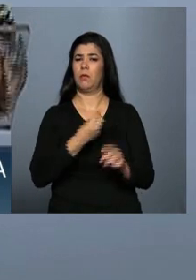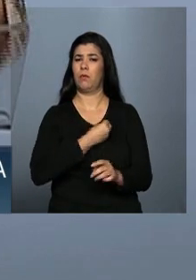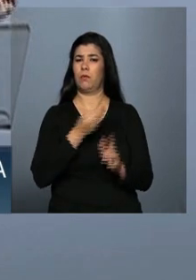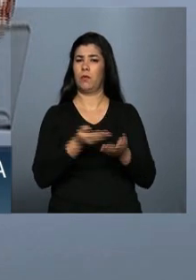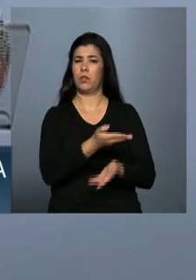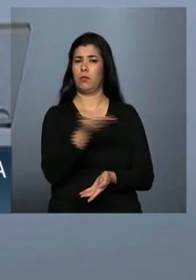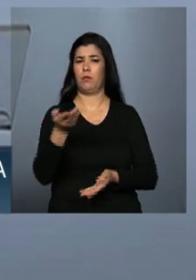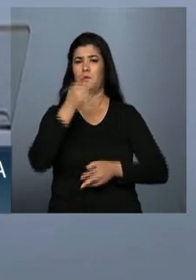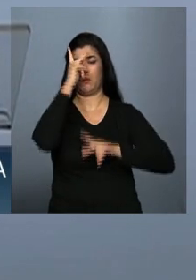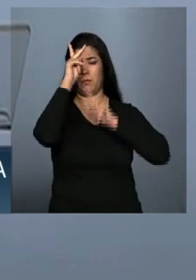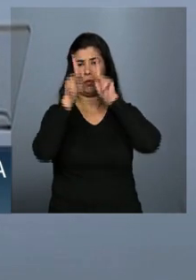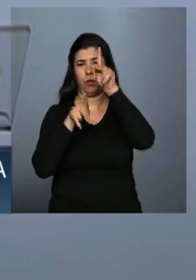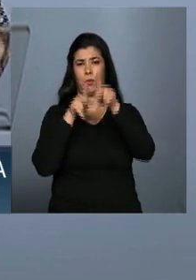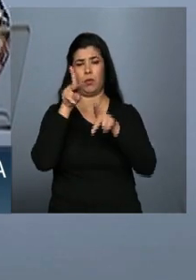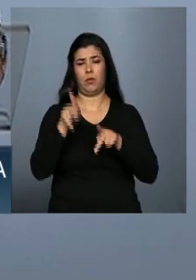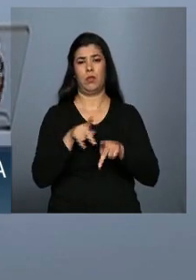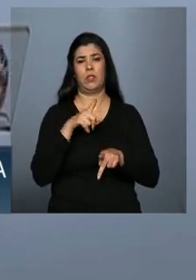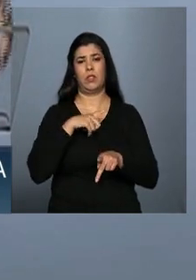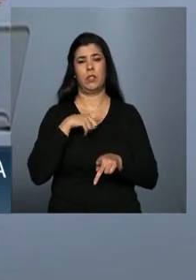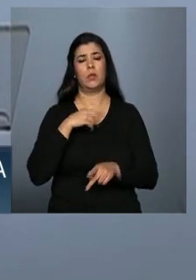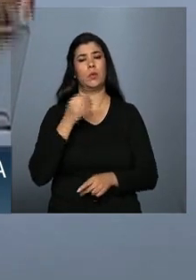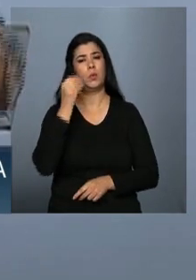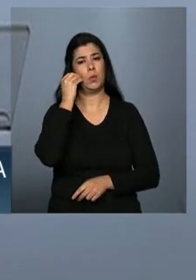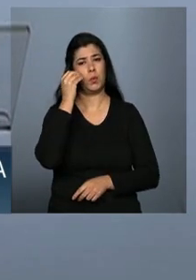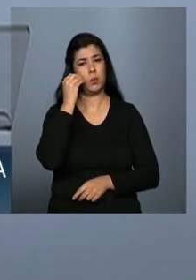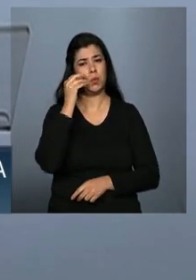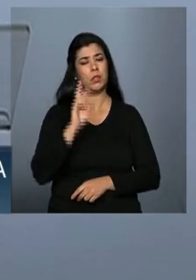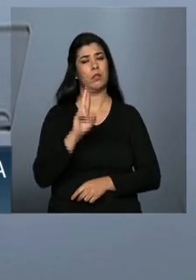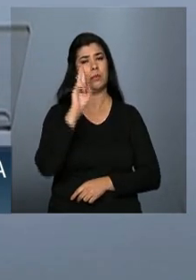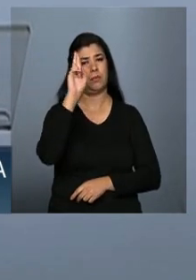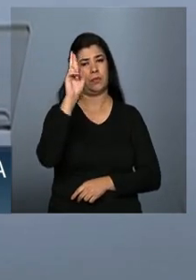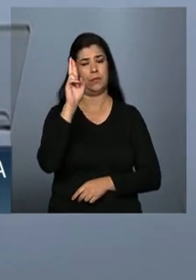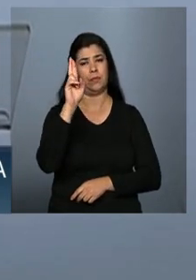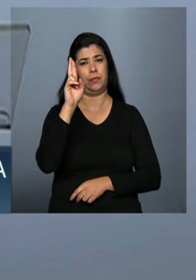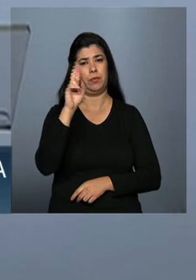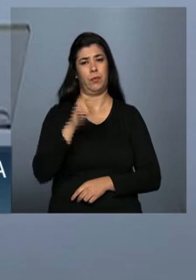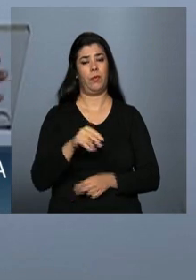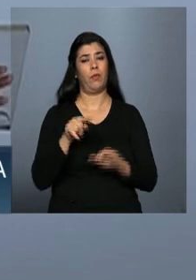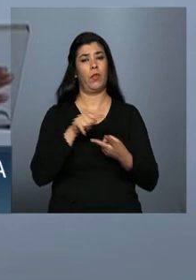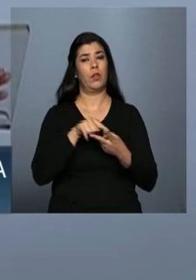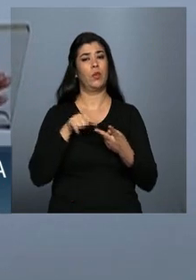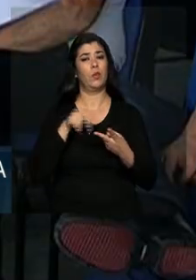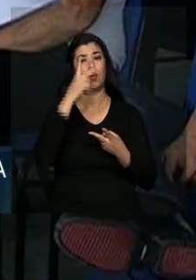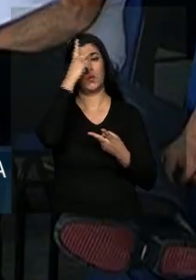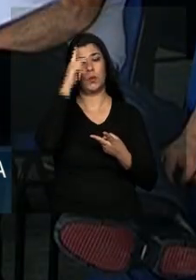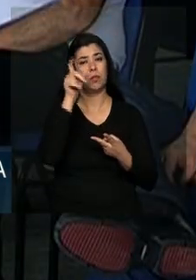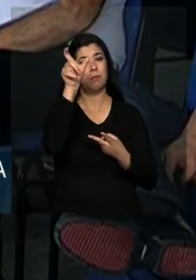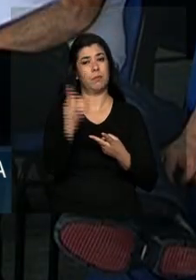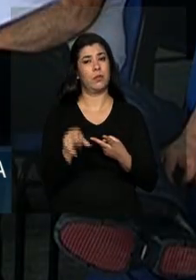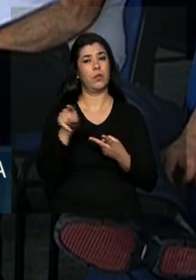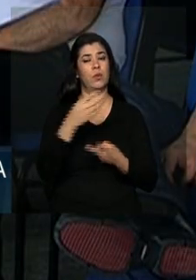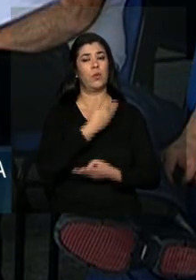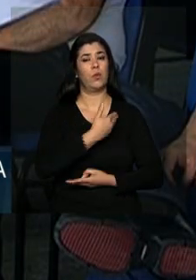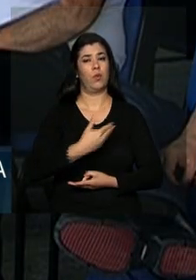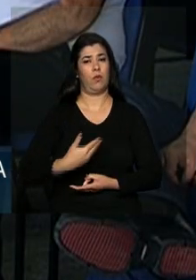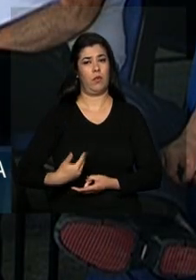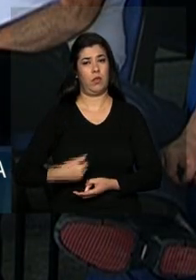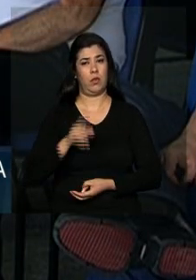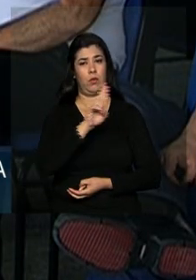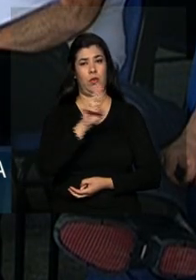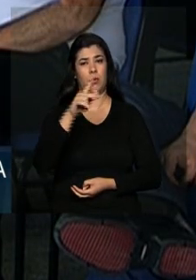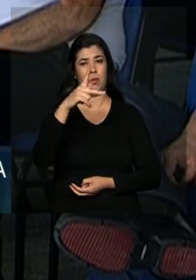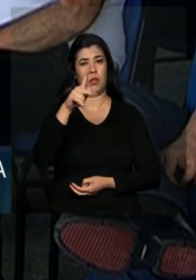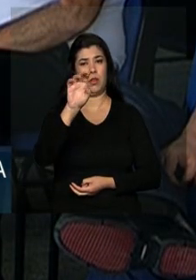da população às quais eles representam. Me refiro aqui ao governador